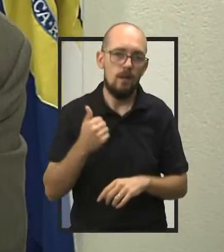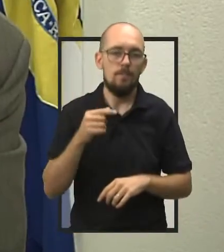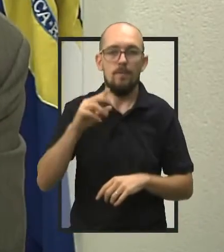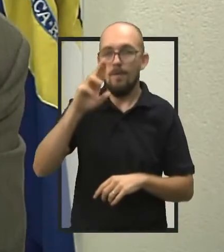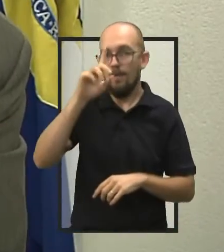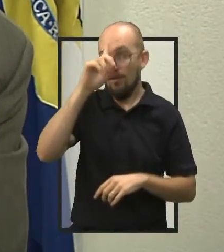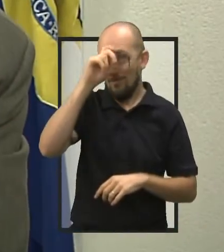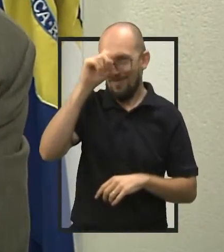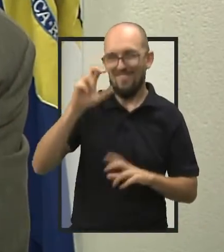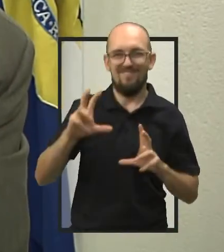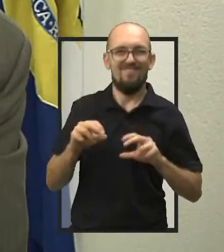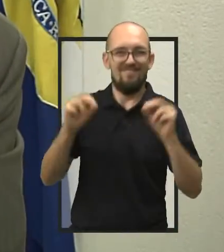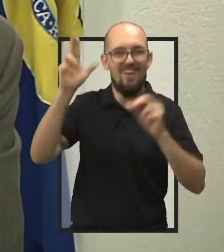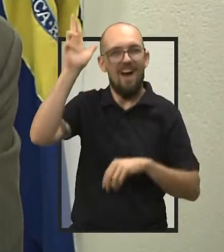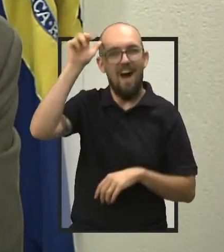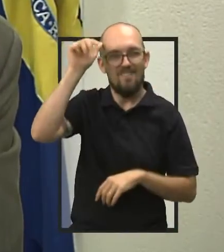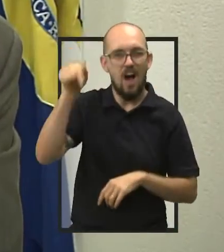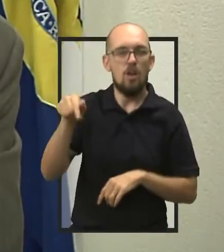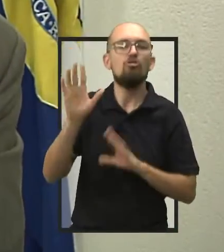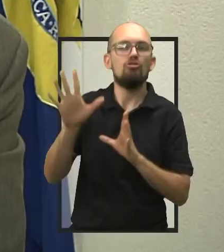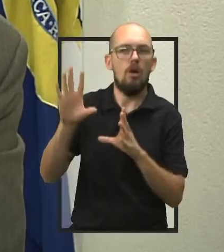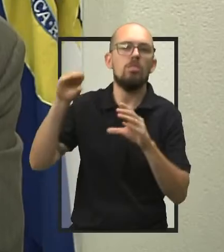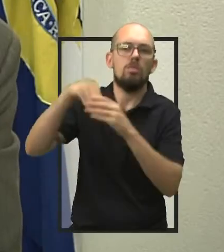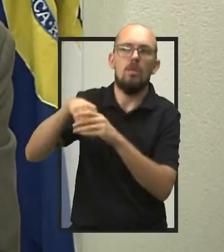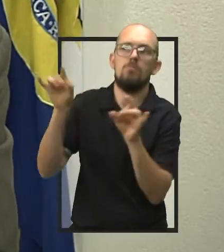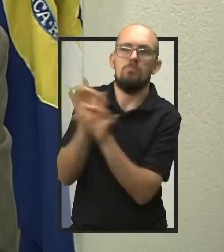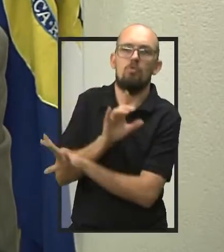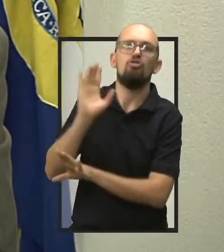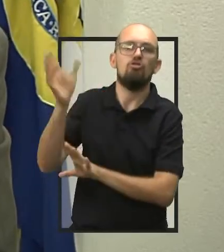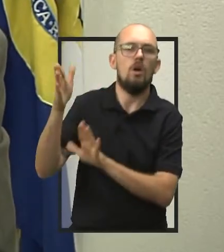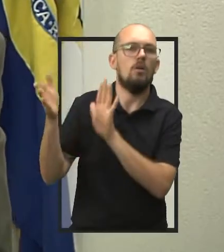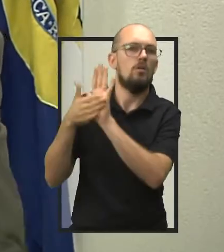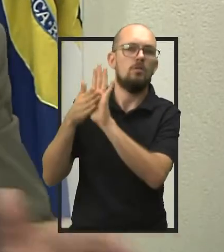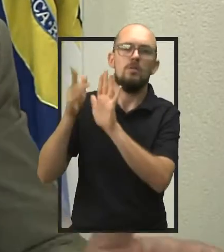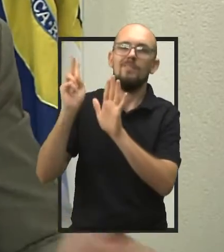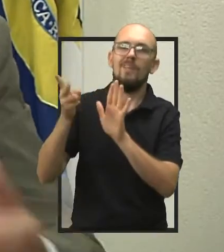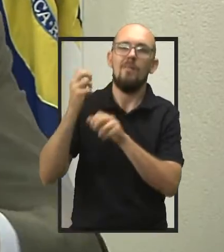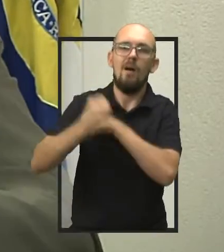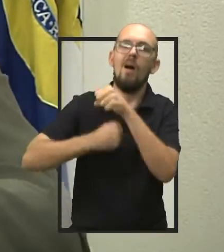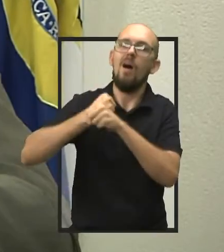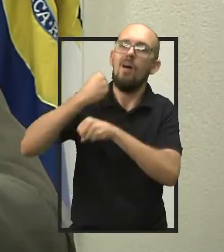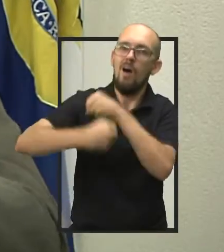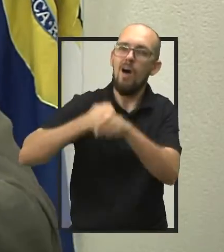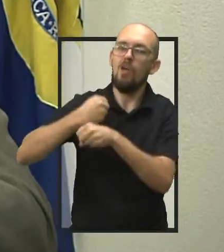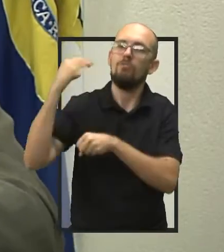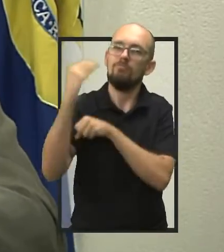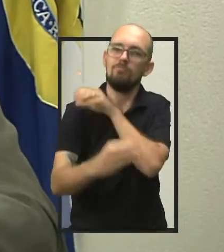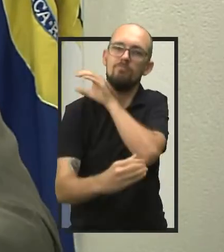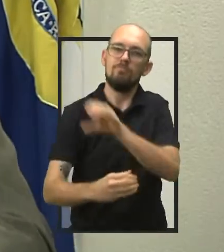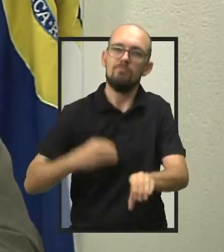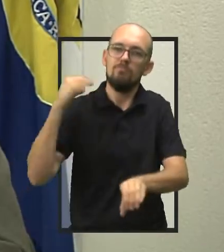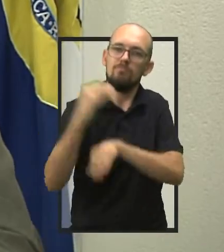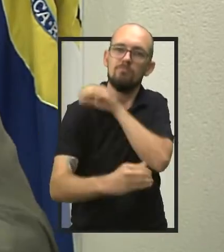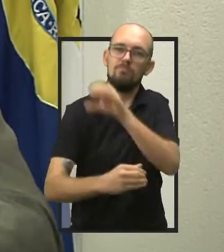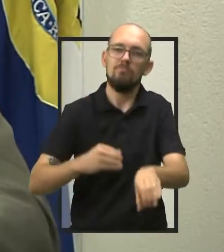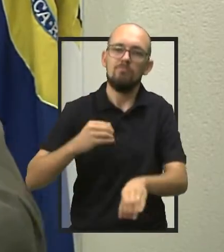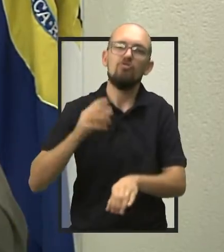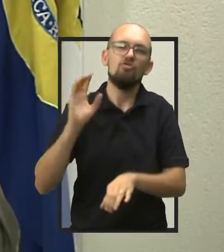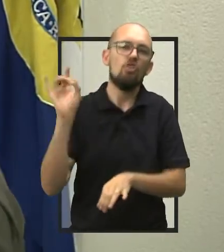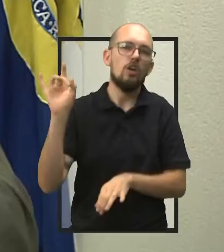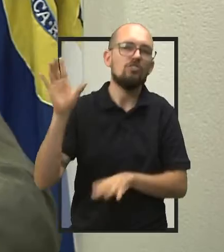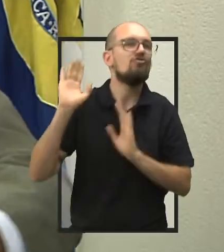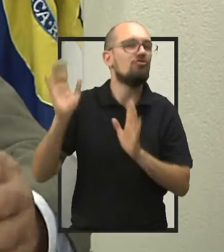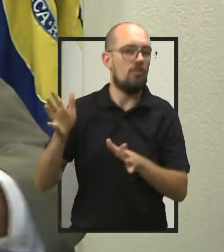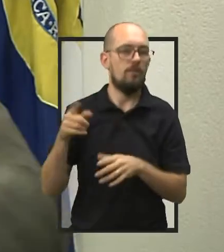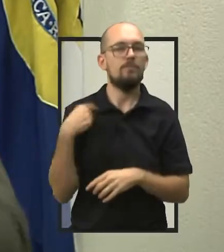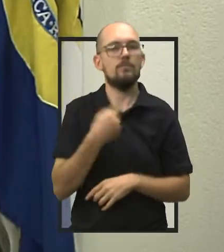Hospital Amaral Carvalho já está dentro da programação desses deputados, os recursos que eles destinam automaticamente. Sim. Nós estamos